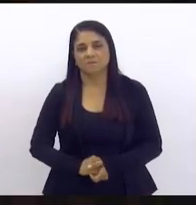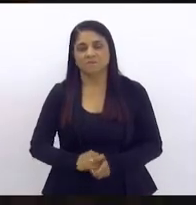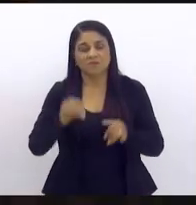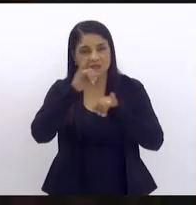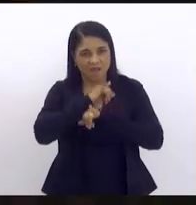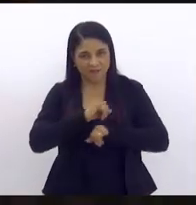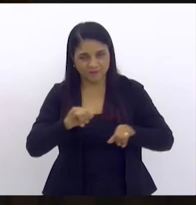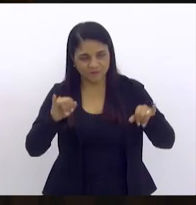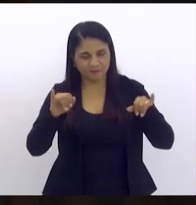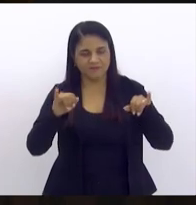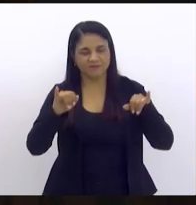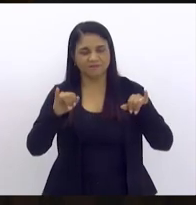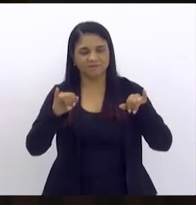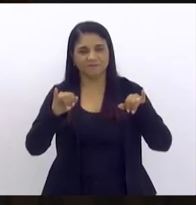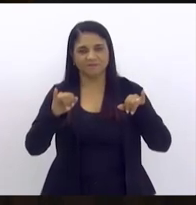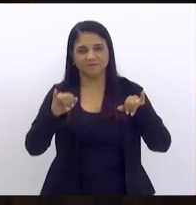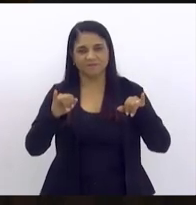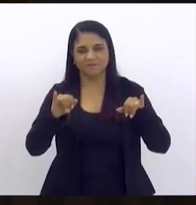Anuncio.